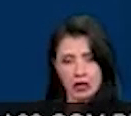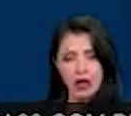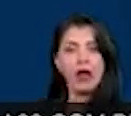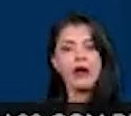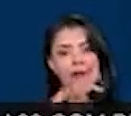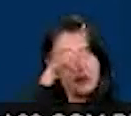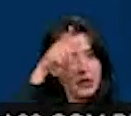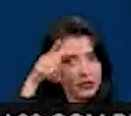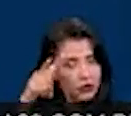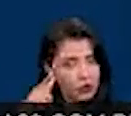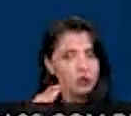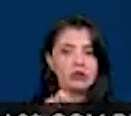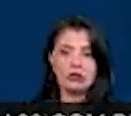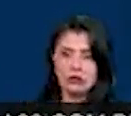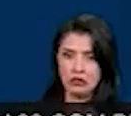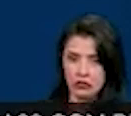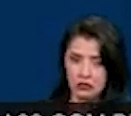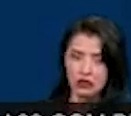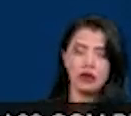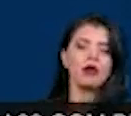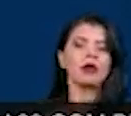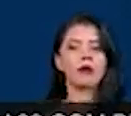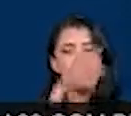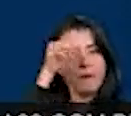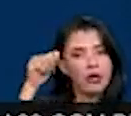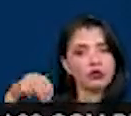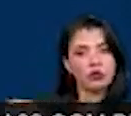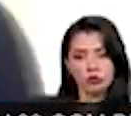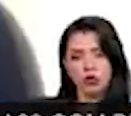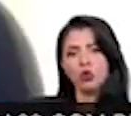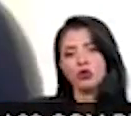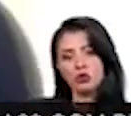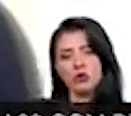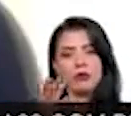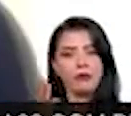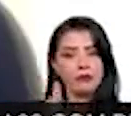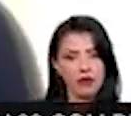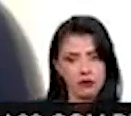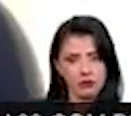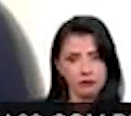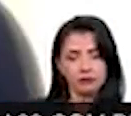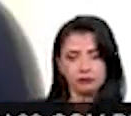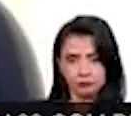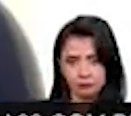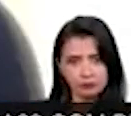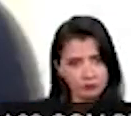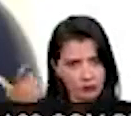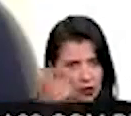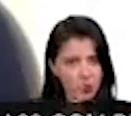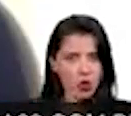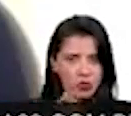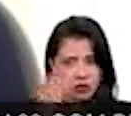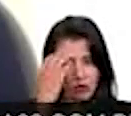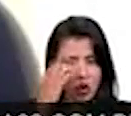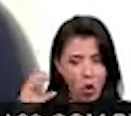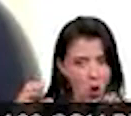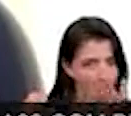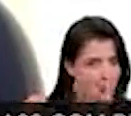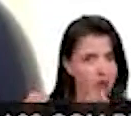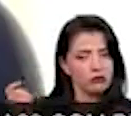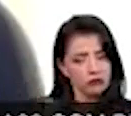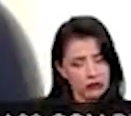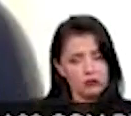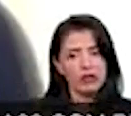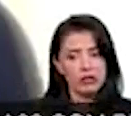Santa Catarina, Mato Grosso e Paraná. Para que a gente possa ter transplante de córnea, a gente precisa ter